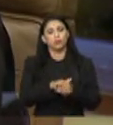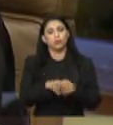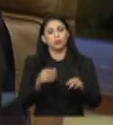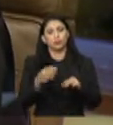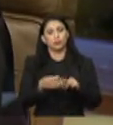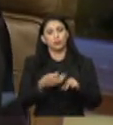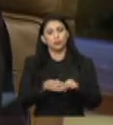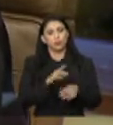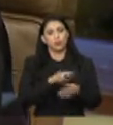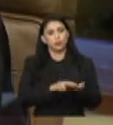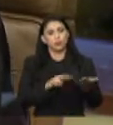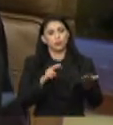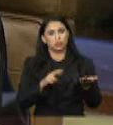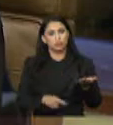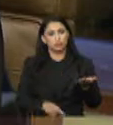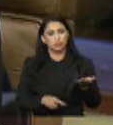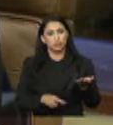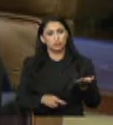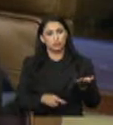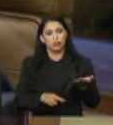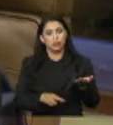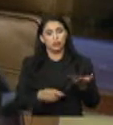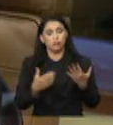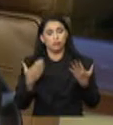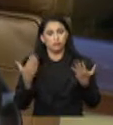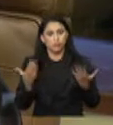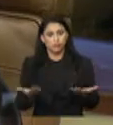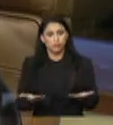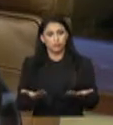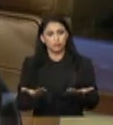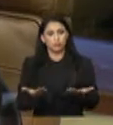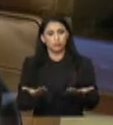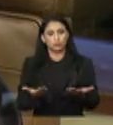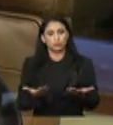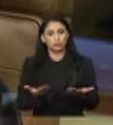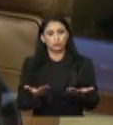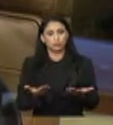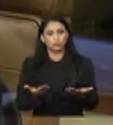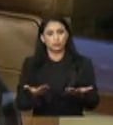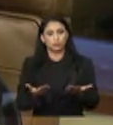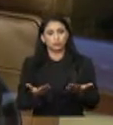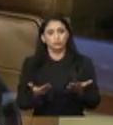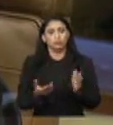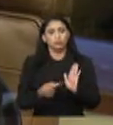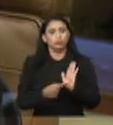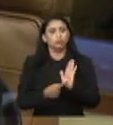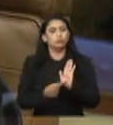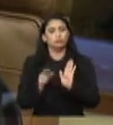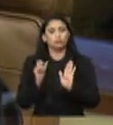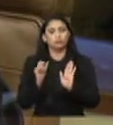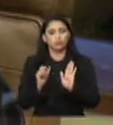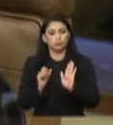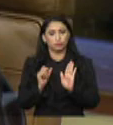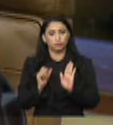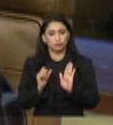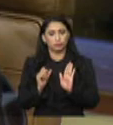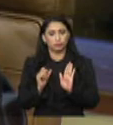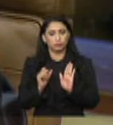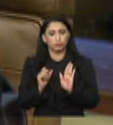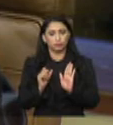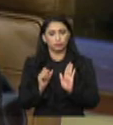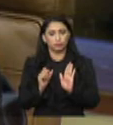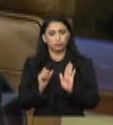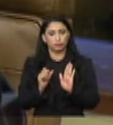o eminente Ministro relator nada obstante num ponto especificamente aqui